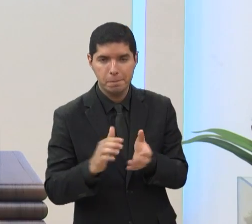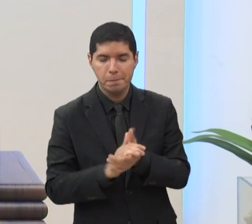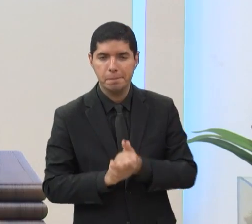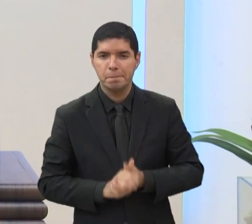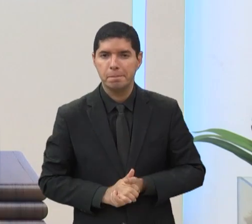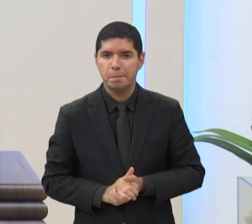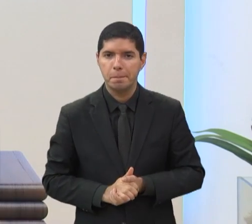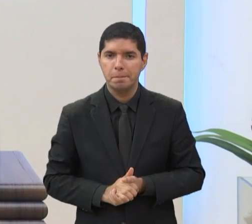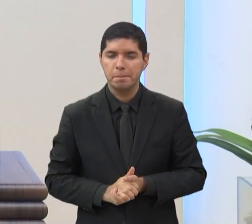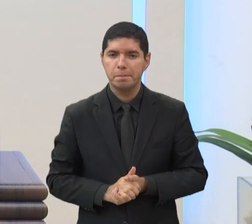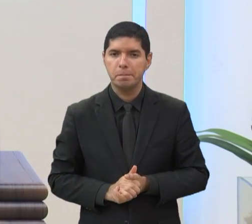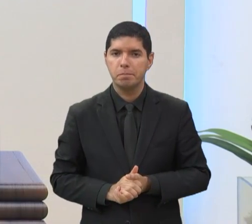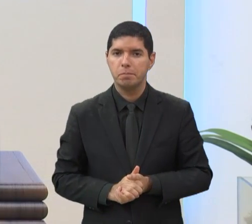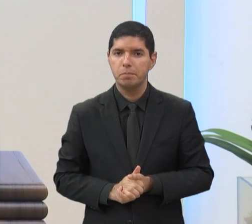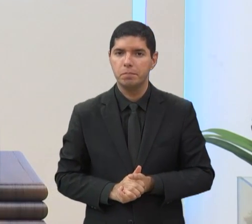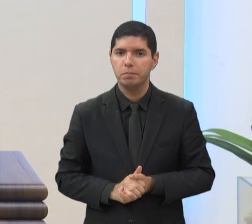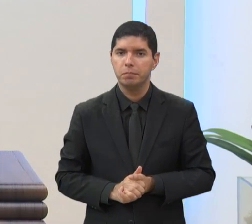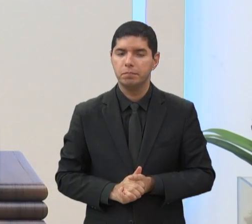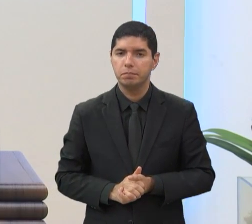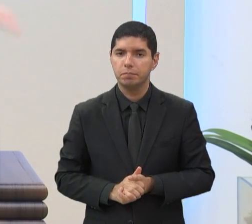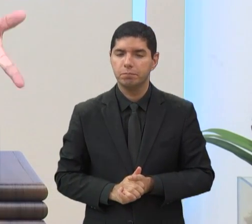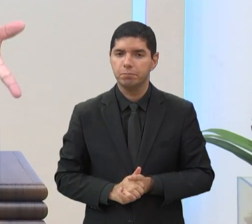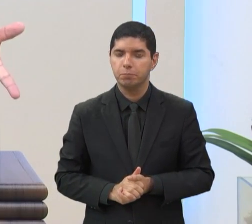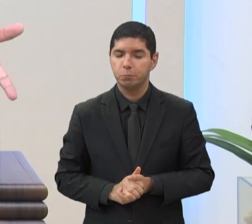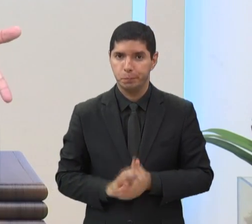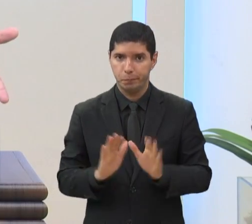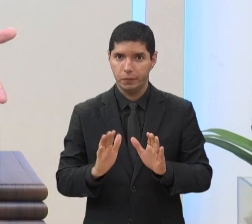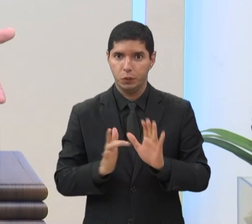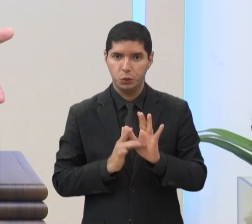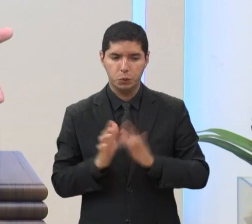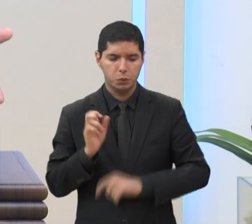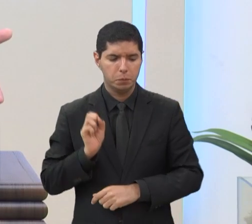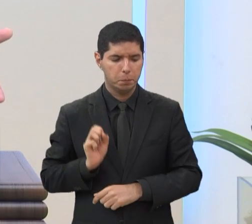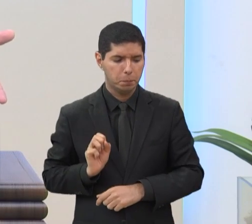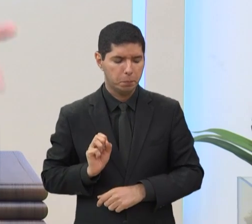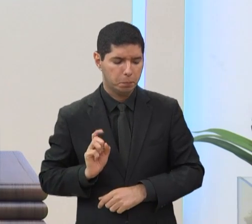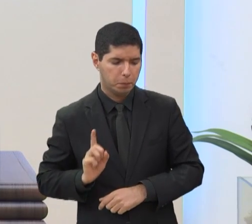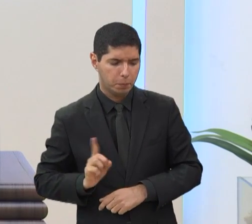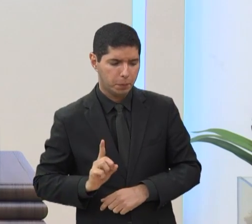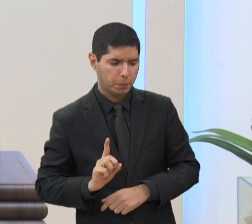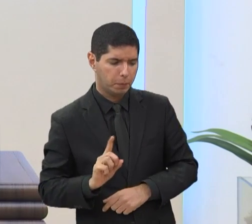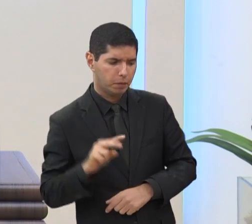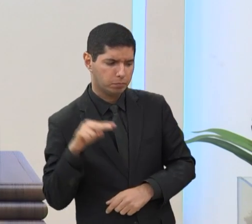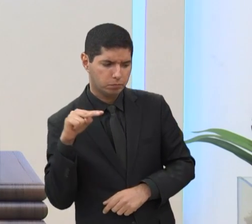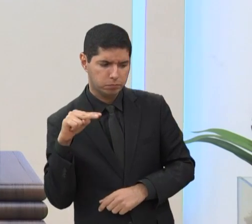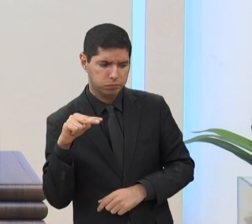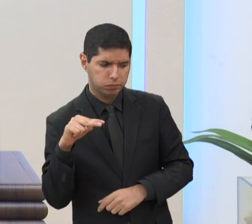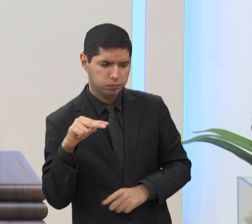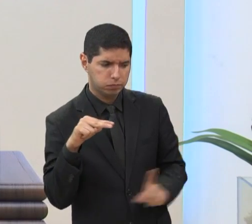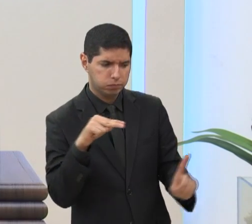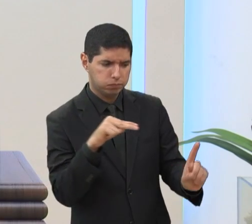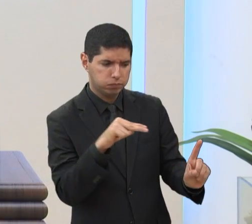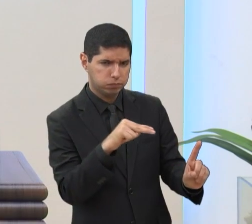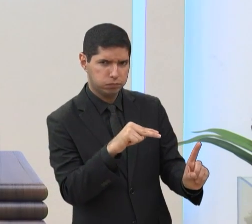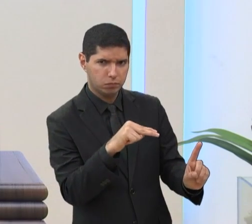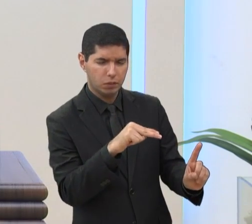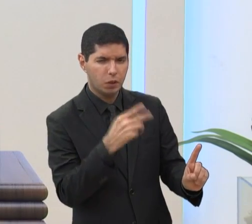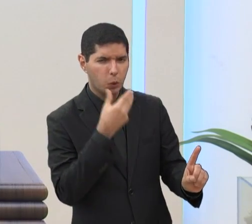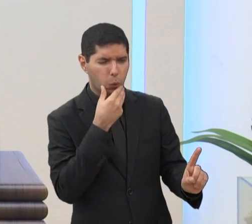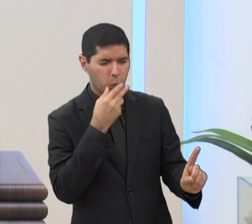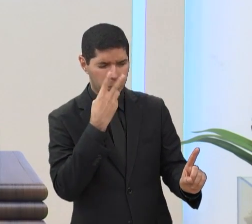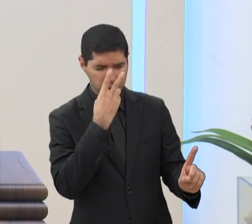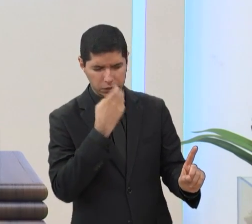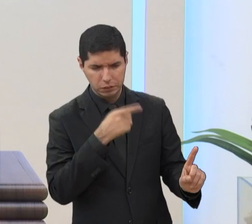discípulos perceberem que Jesus estava olhando para eles. E aí os discípulos fazem uma